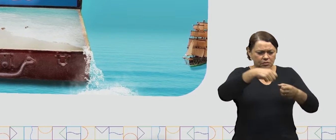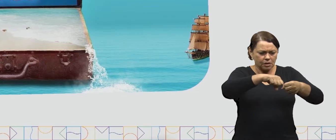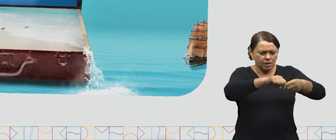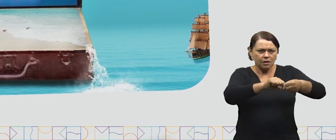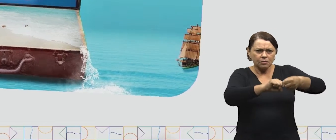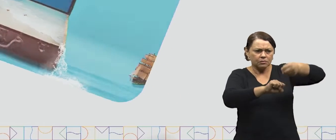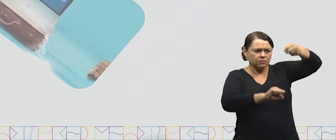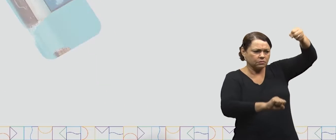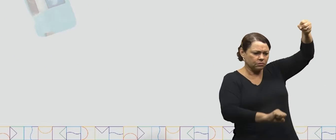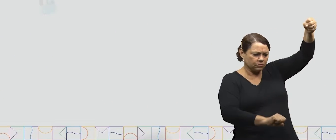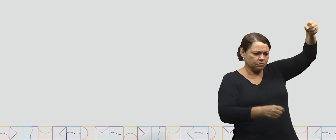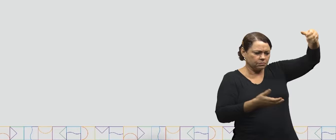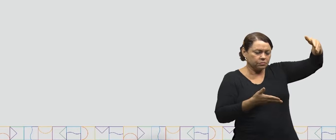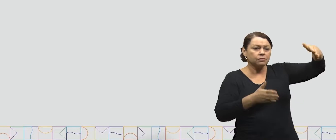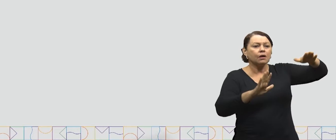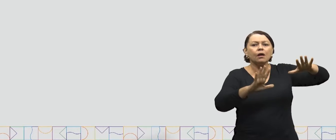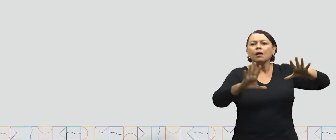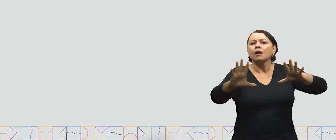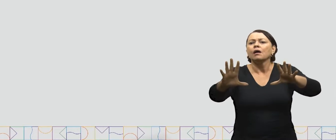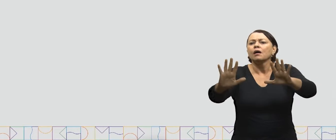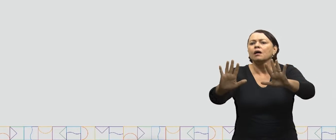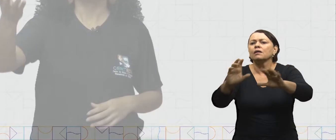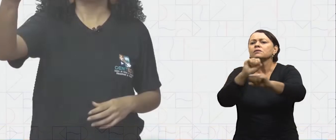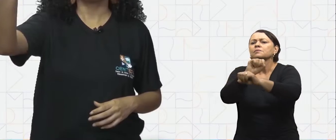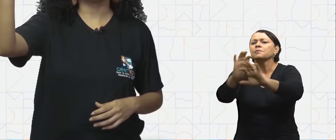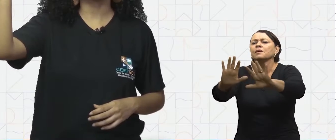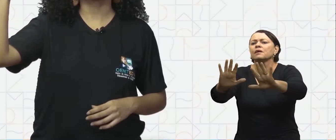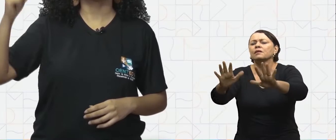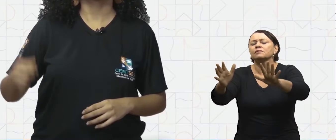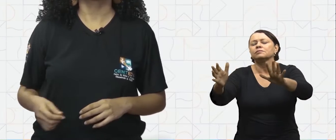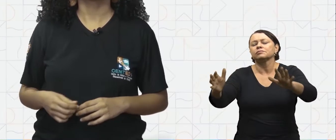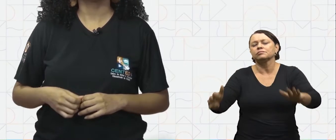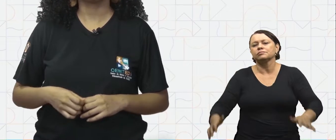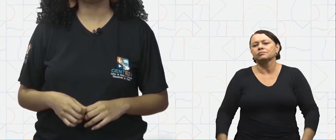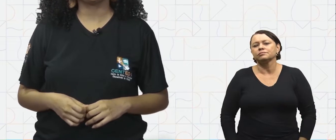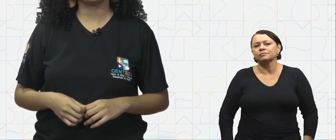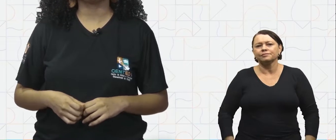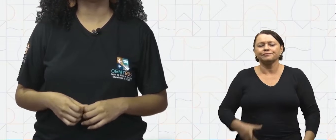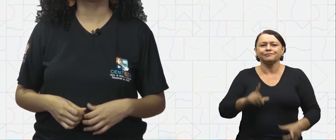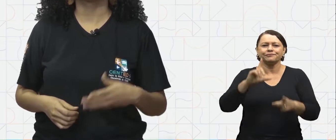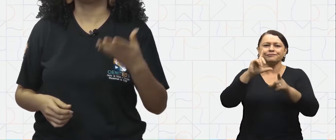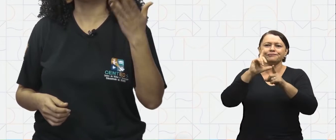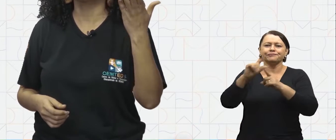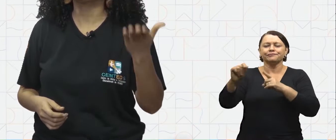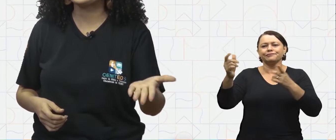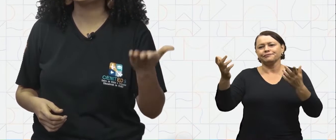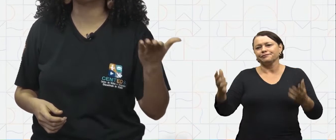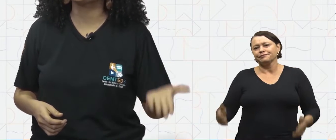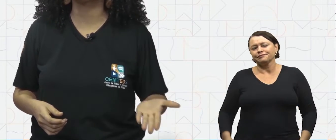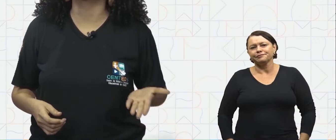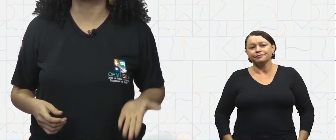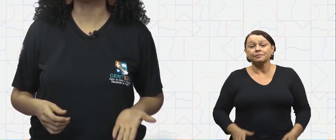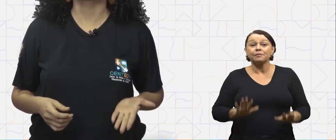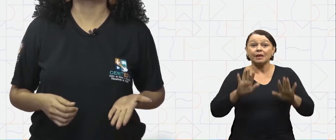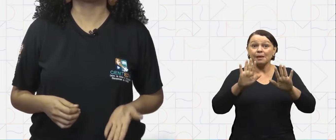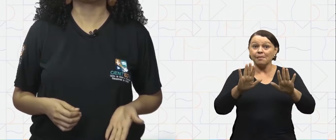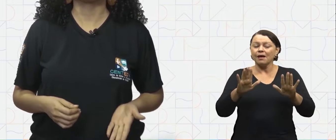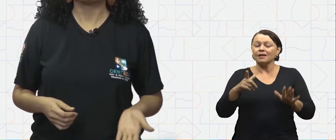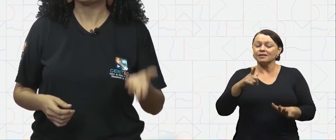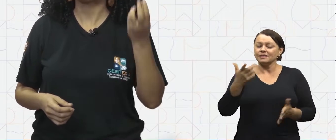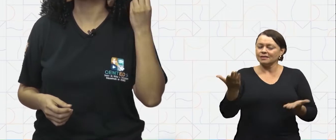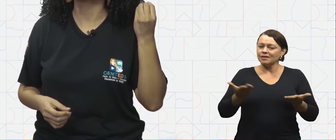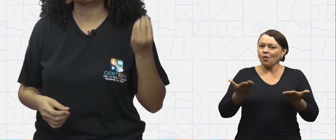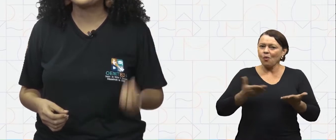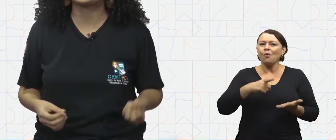dentro? Espera, dona Maleta! Poxa, e agora? Ainda bem que hoje temos por